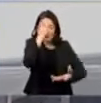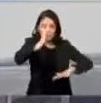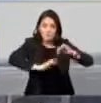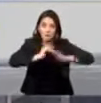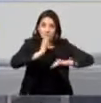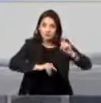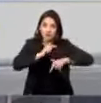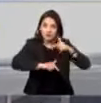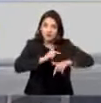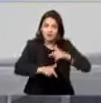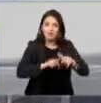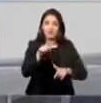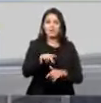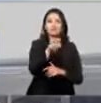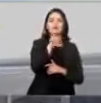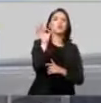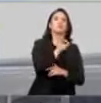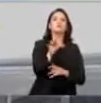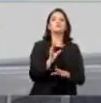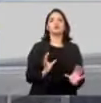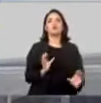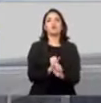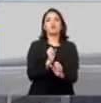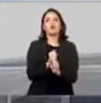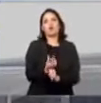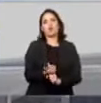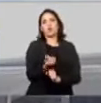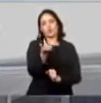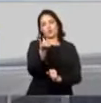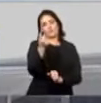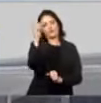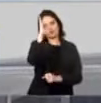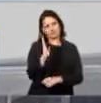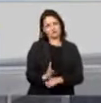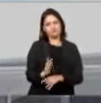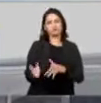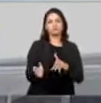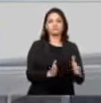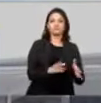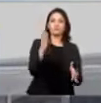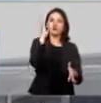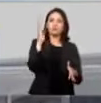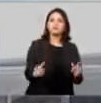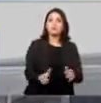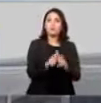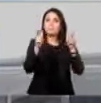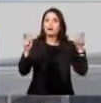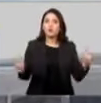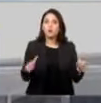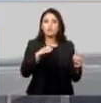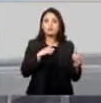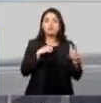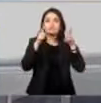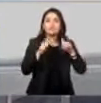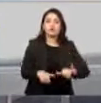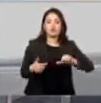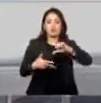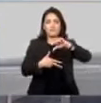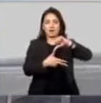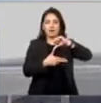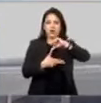representa 5% da economia do país. O Brasil é o maior parque de produção audiovisual da América Latina e o